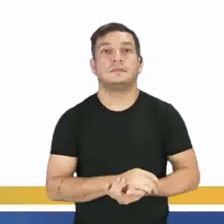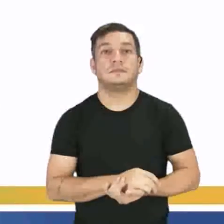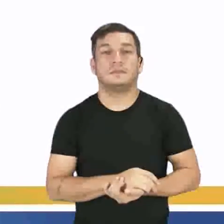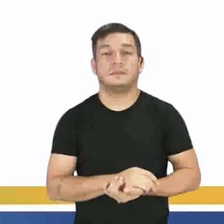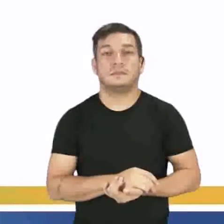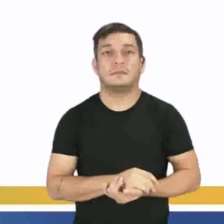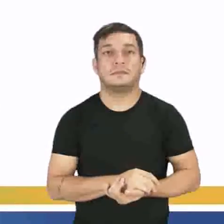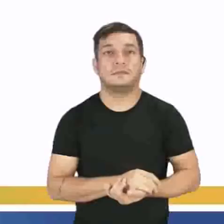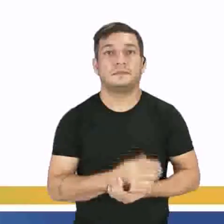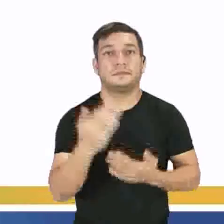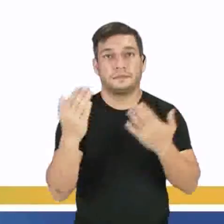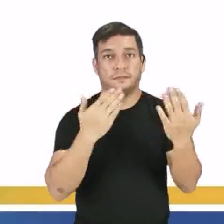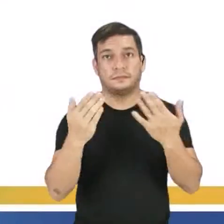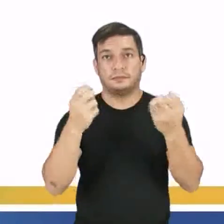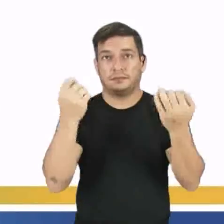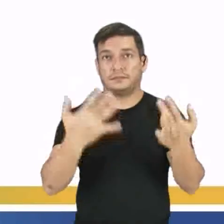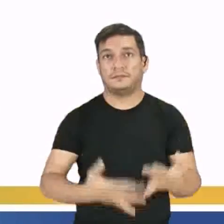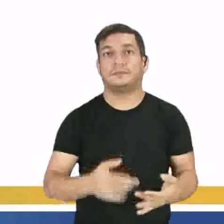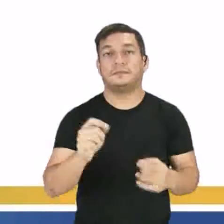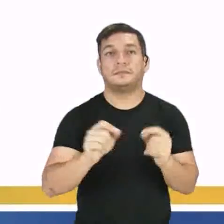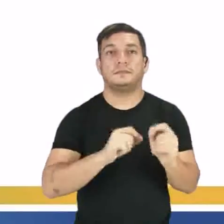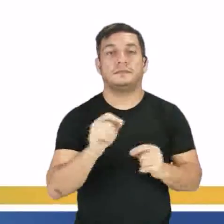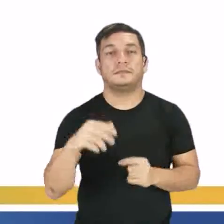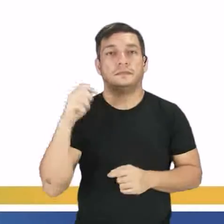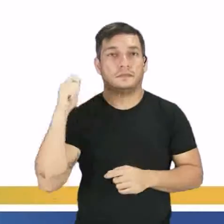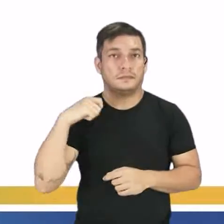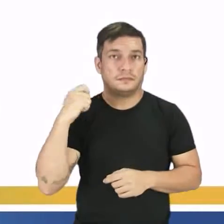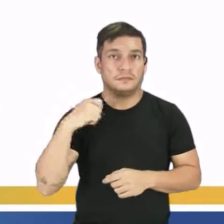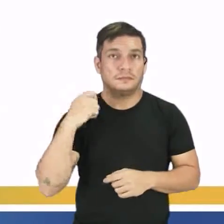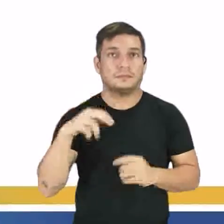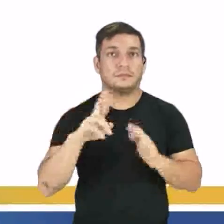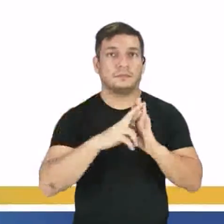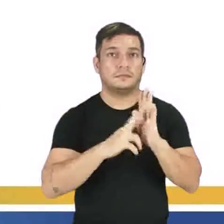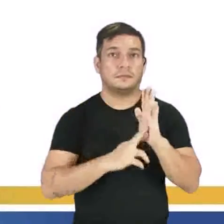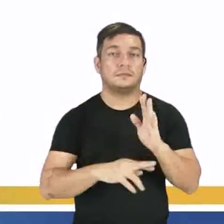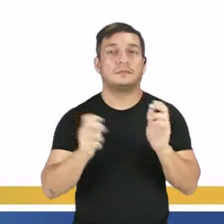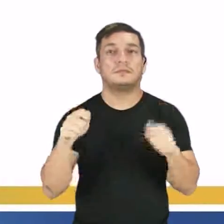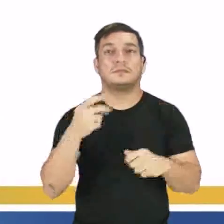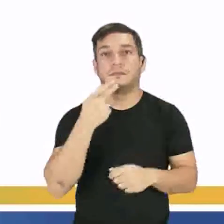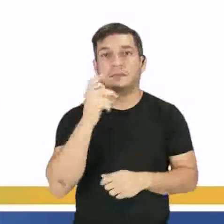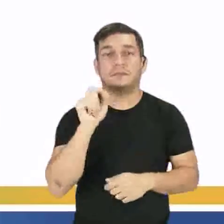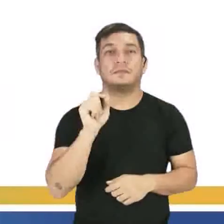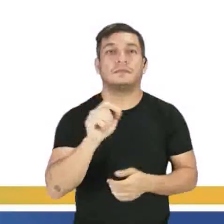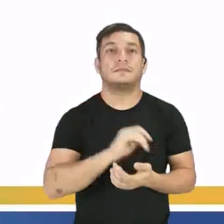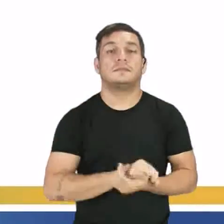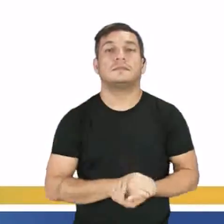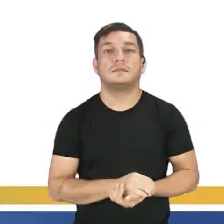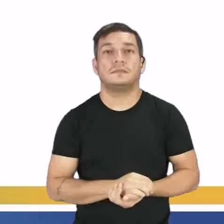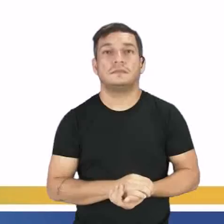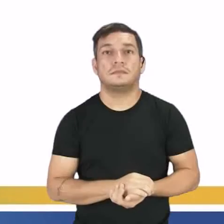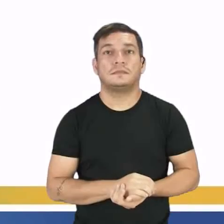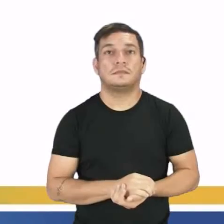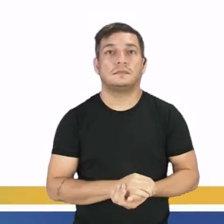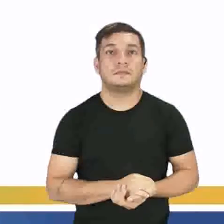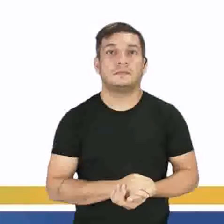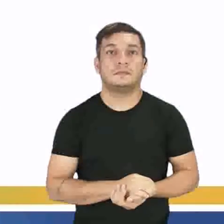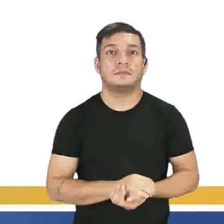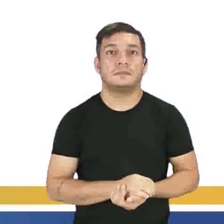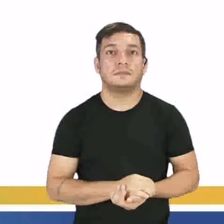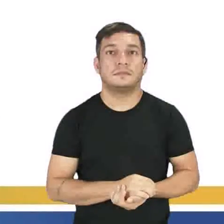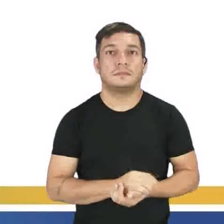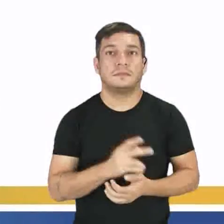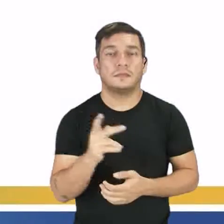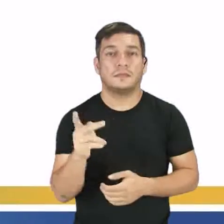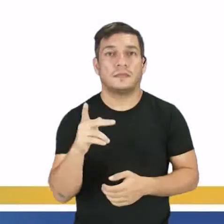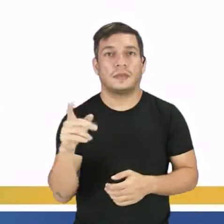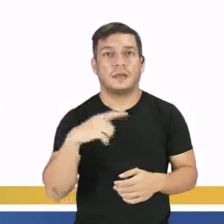lá. Comparando a explicação dada pelos autores sobre essa regra, pode-se afirmar que ambos